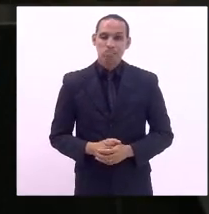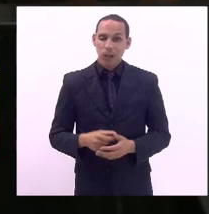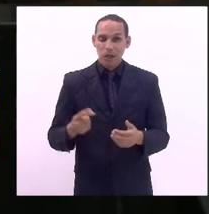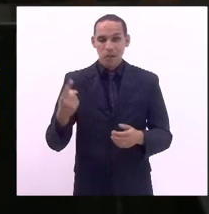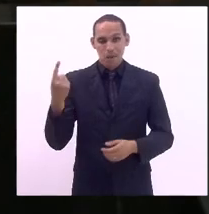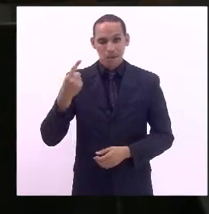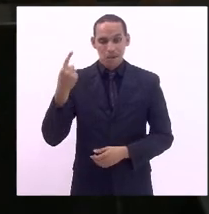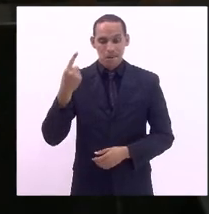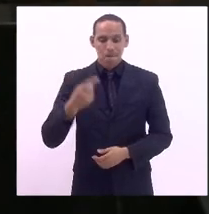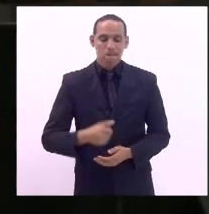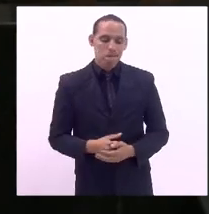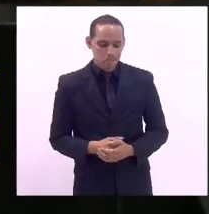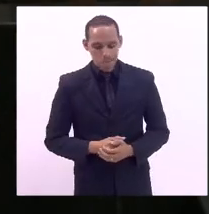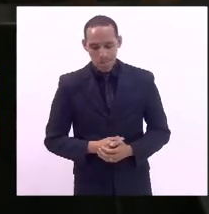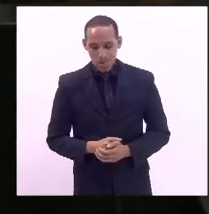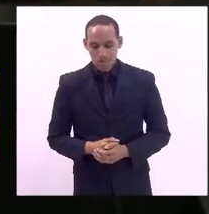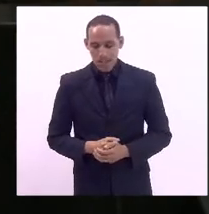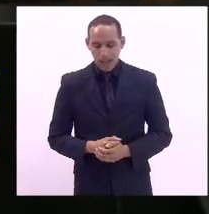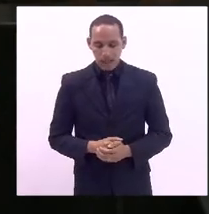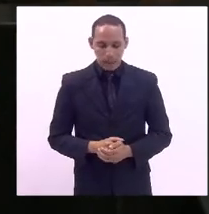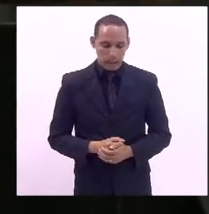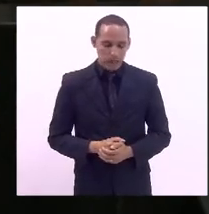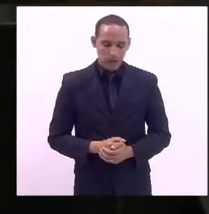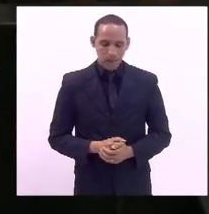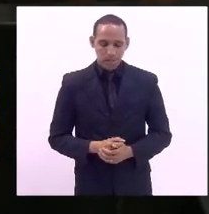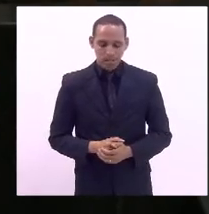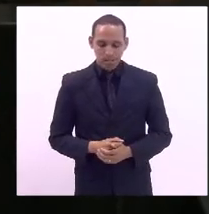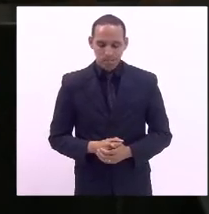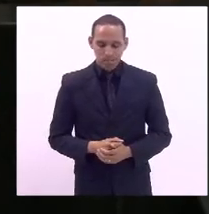Primeiro, eu quero falar que